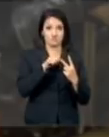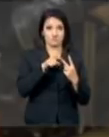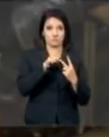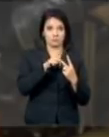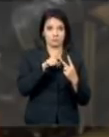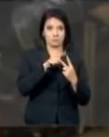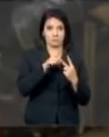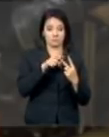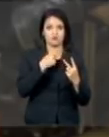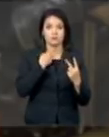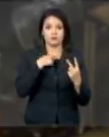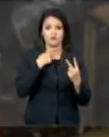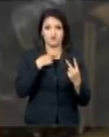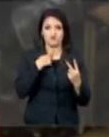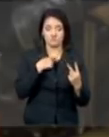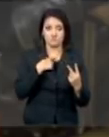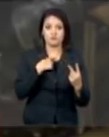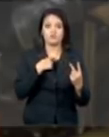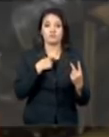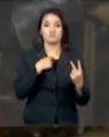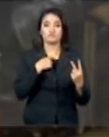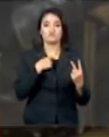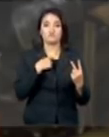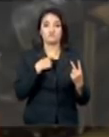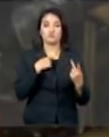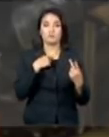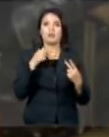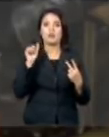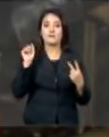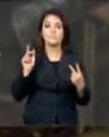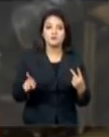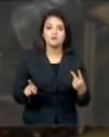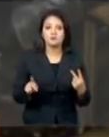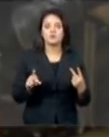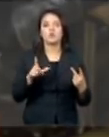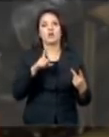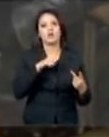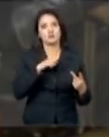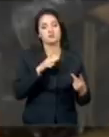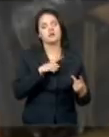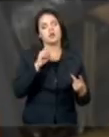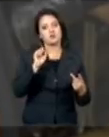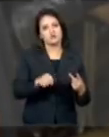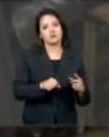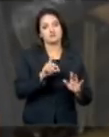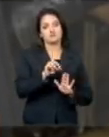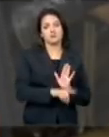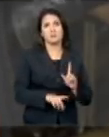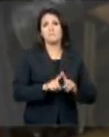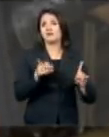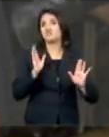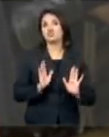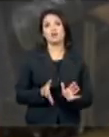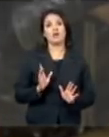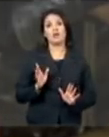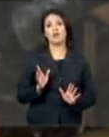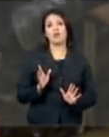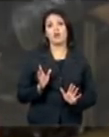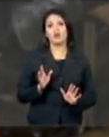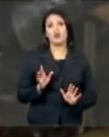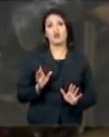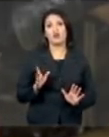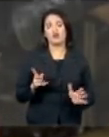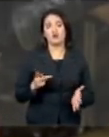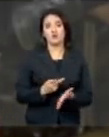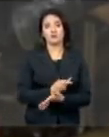para que que ela aposentadoria produzir ser feitos mas ela já produz ela já produz